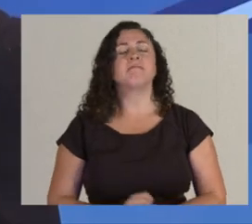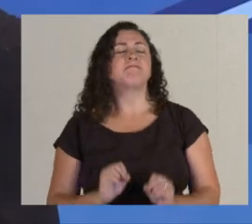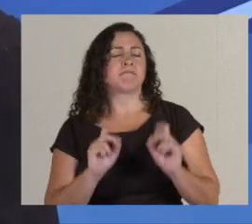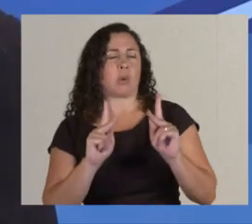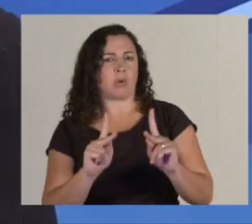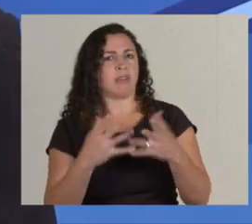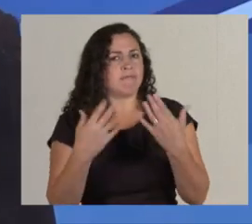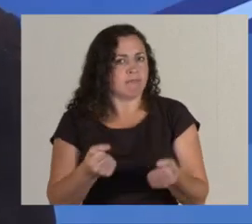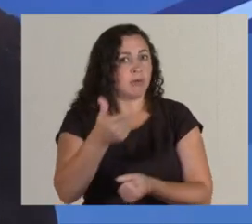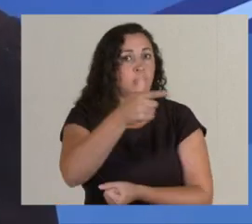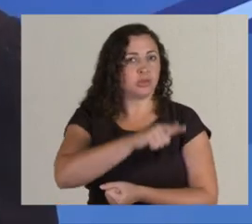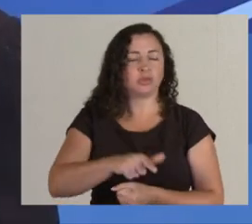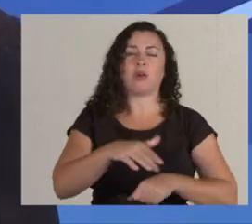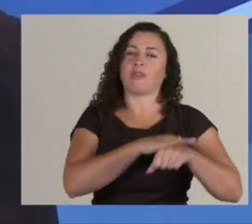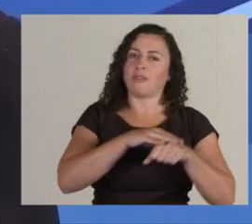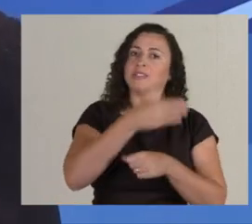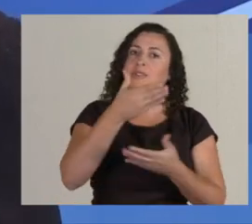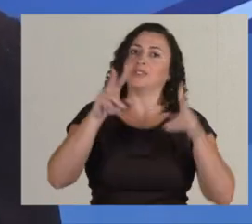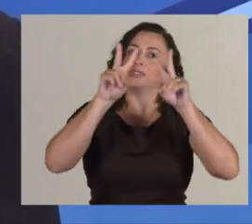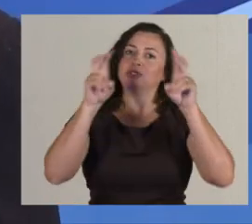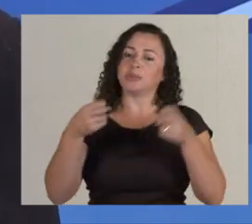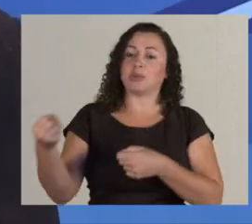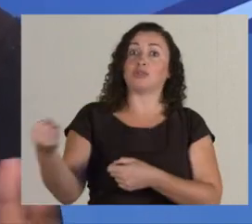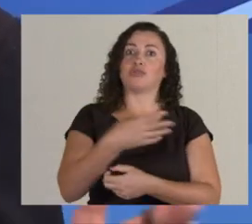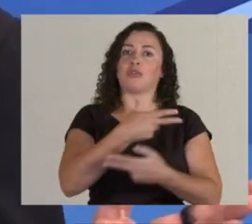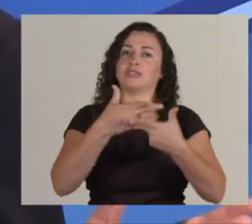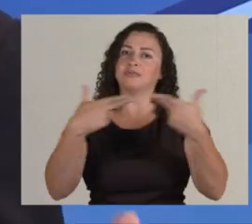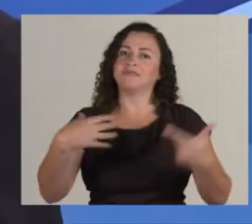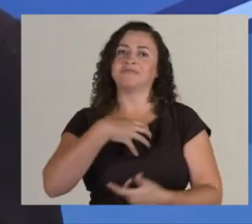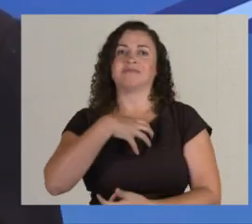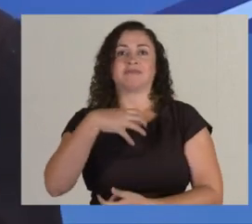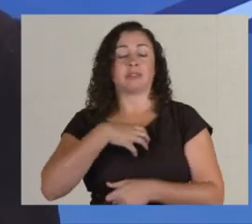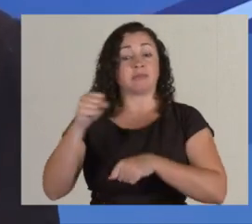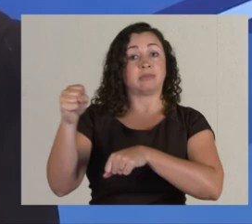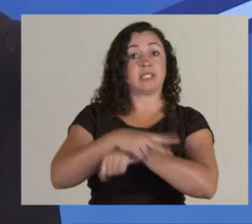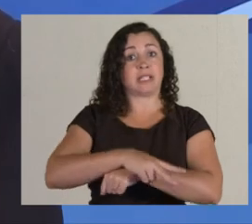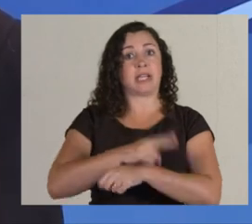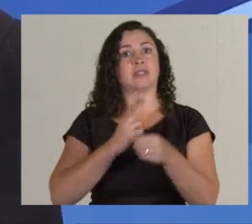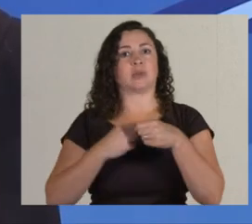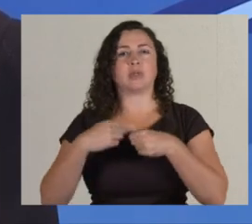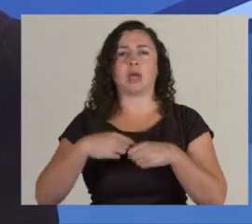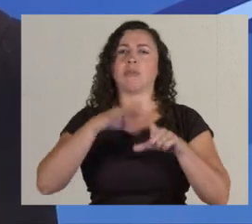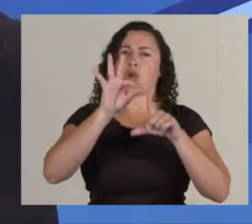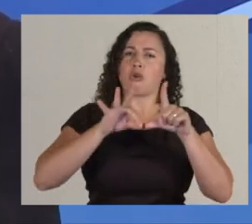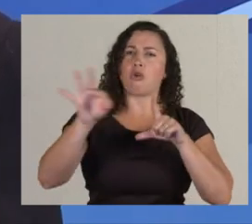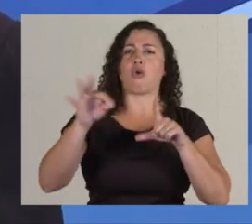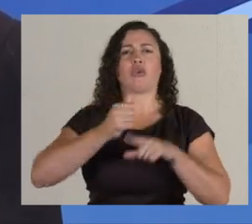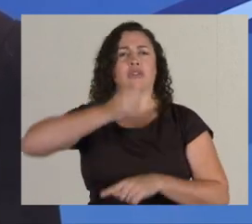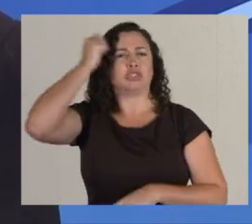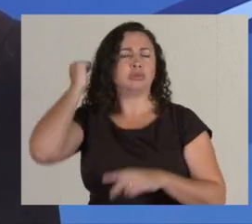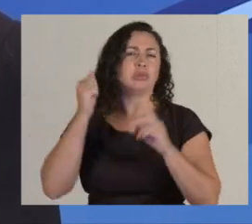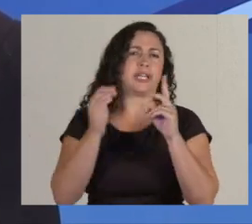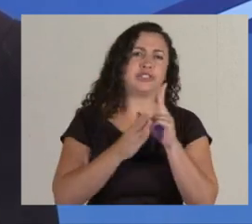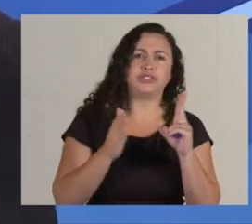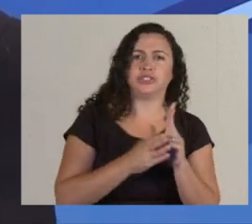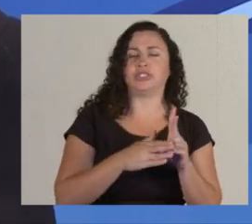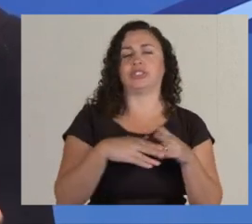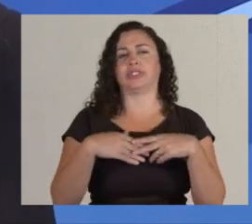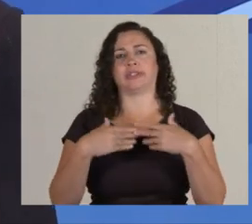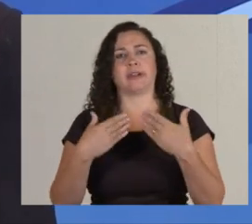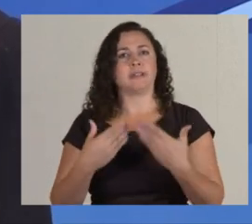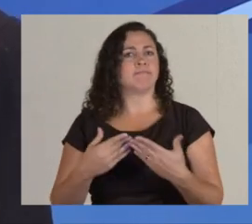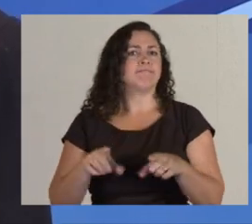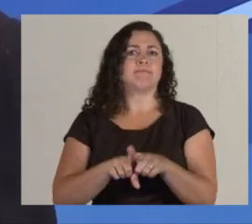vamos continuar conversando sobre essas novas formas de ingresso, incluindo cotas, vestibular